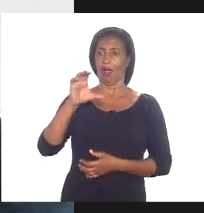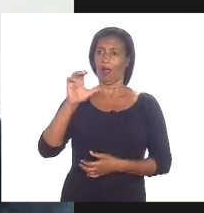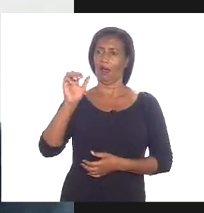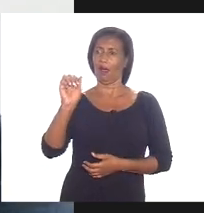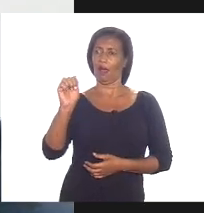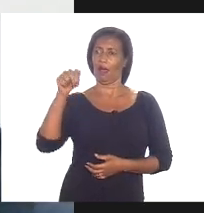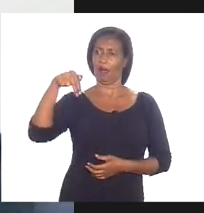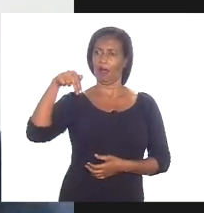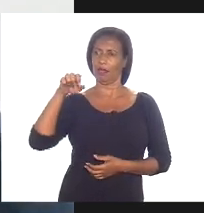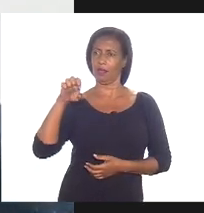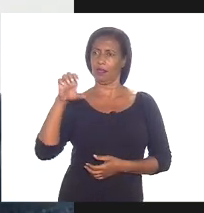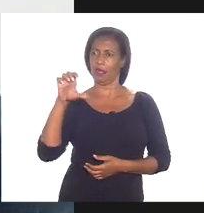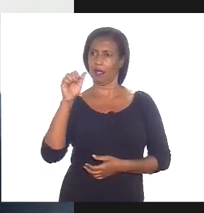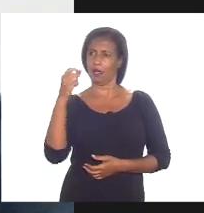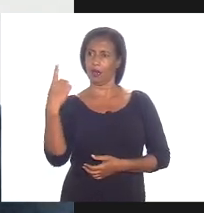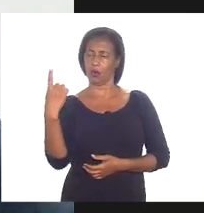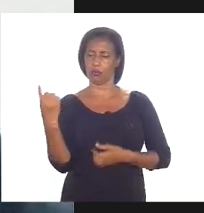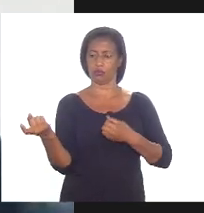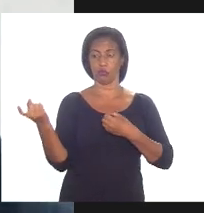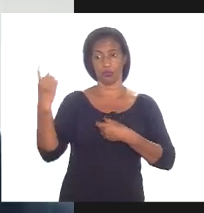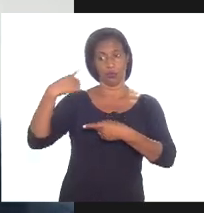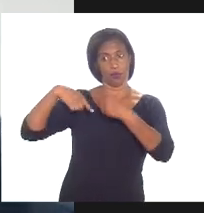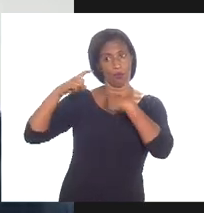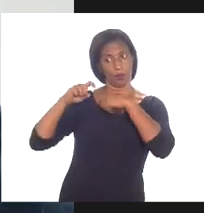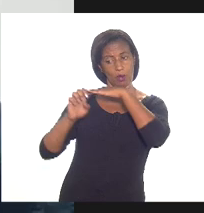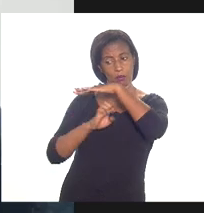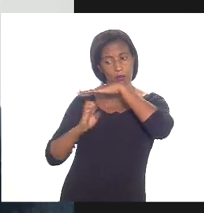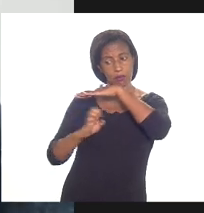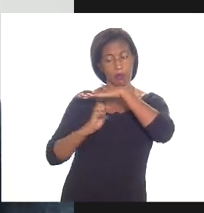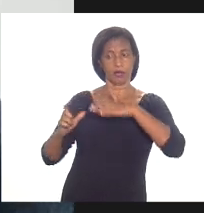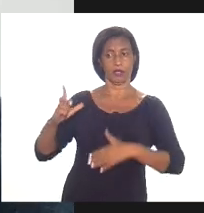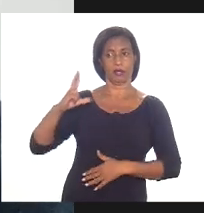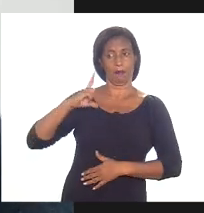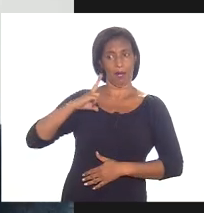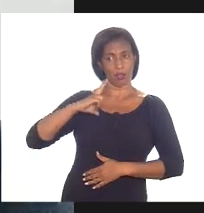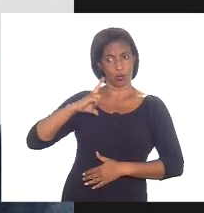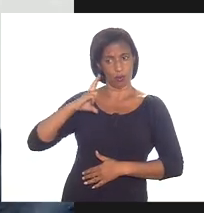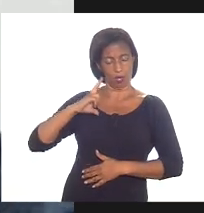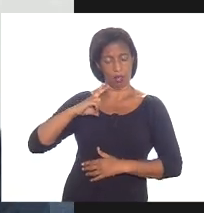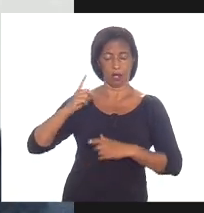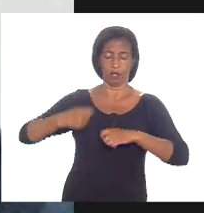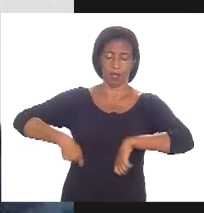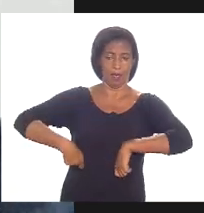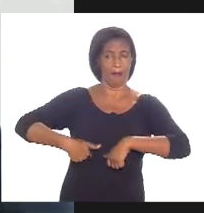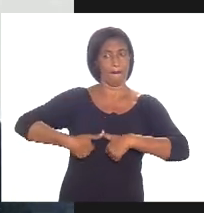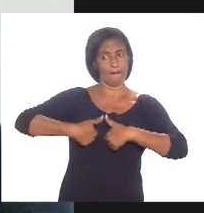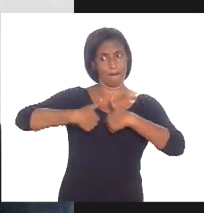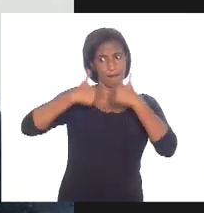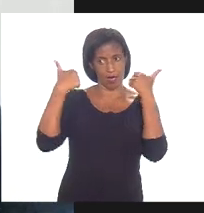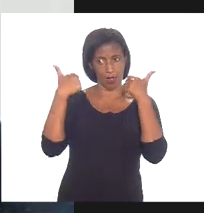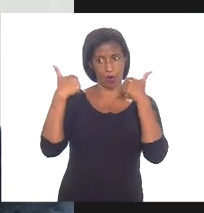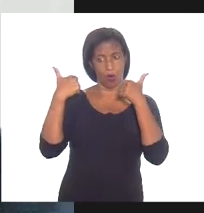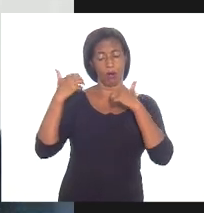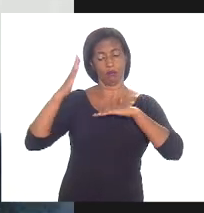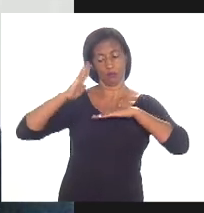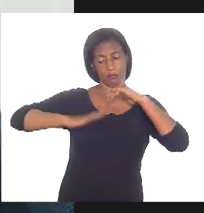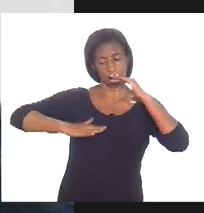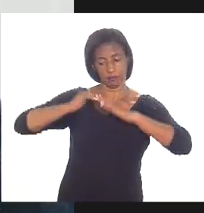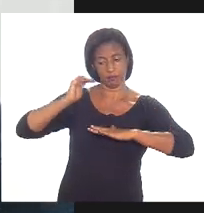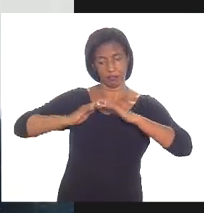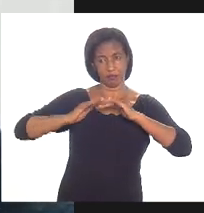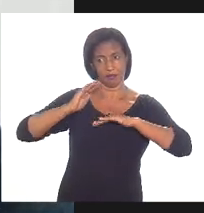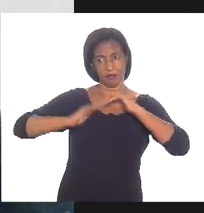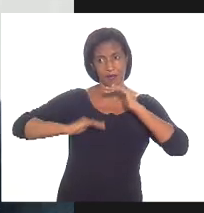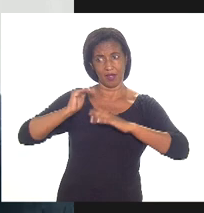ser remetido à iniciativa privada, que é melhor, muito mais competente e muito mais eficiente para dar a